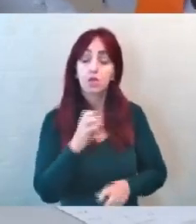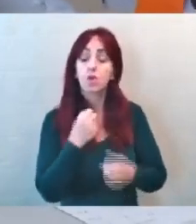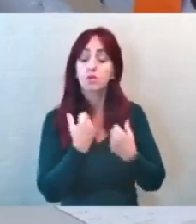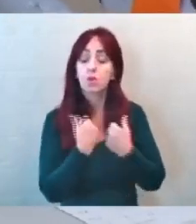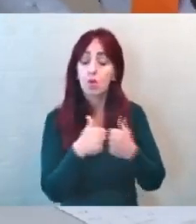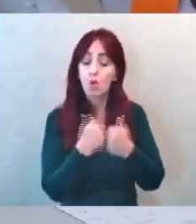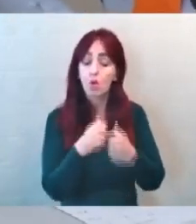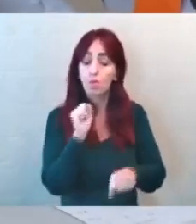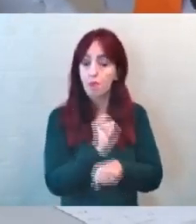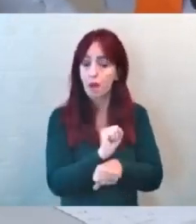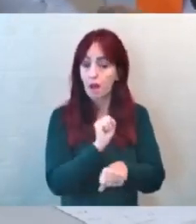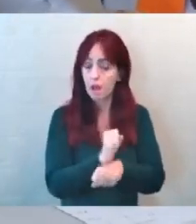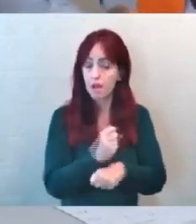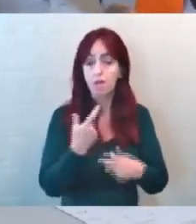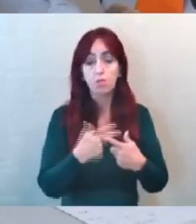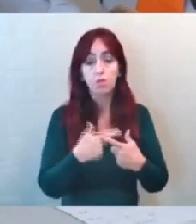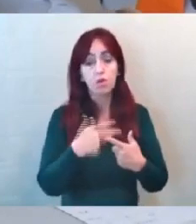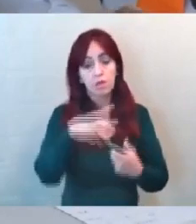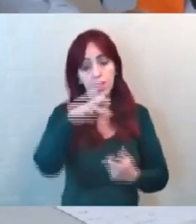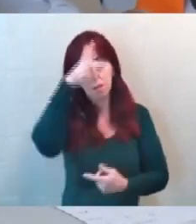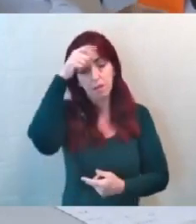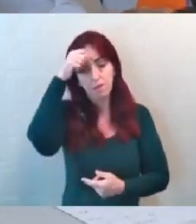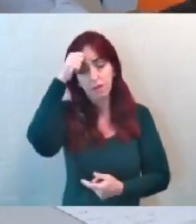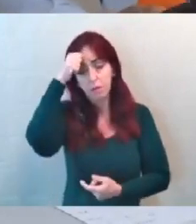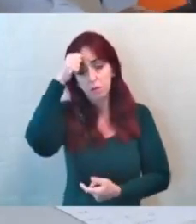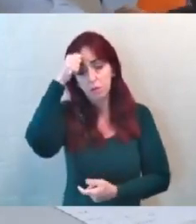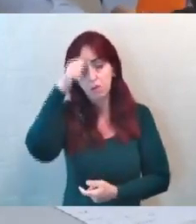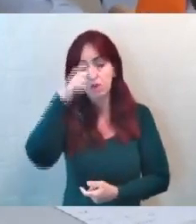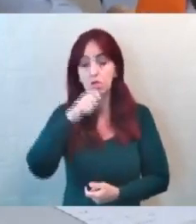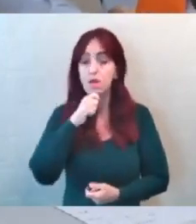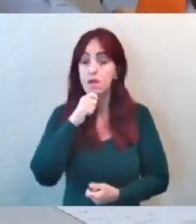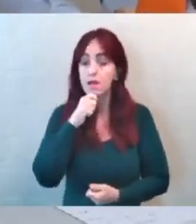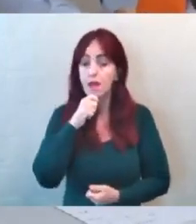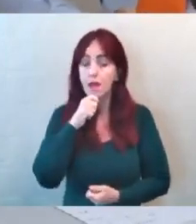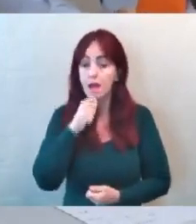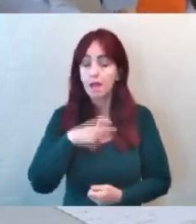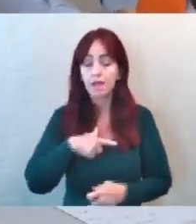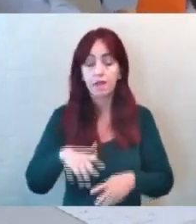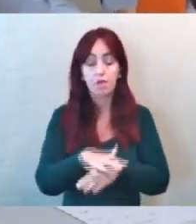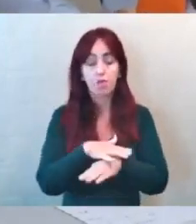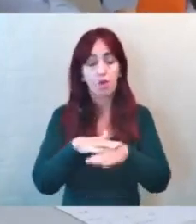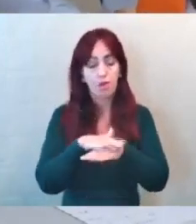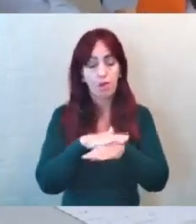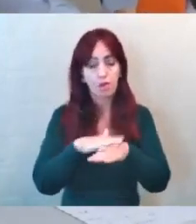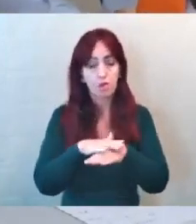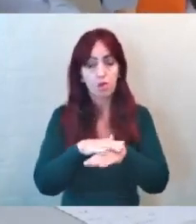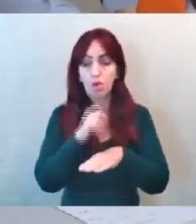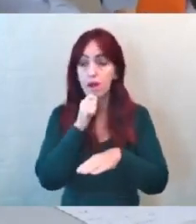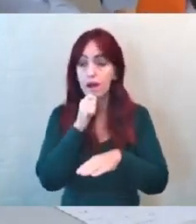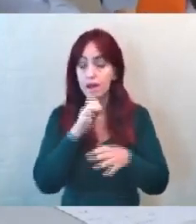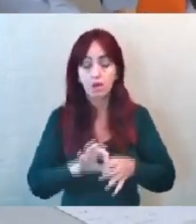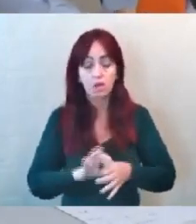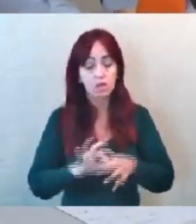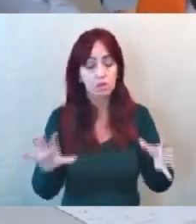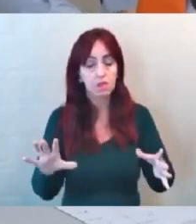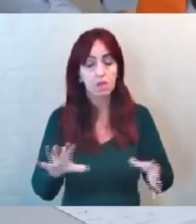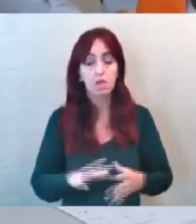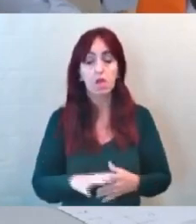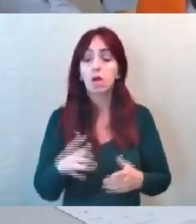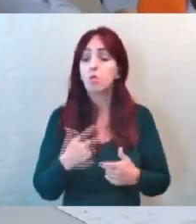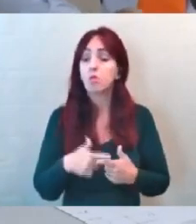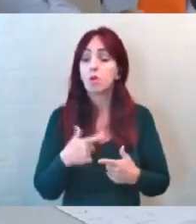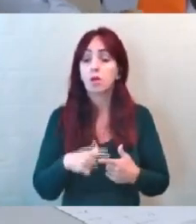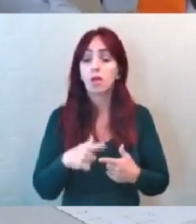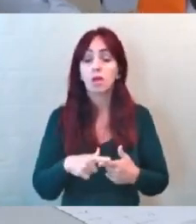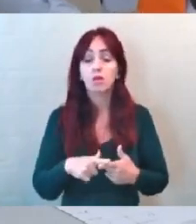prefeitura não teve essa conversa, não disponibilizou essas autorizações antes, por que não foi feito isso? E o ano